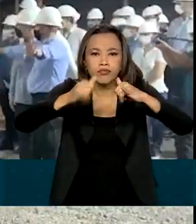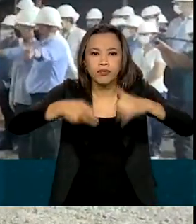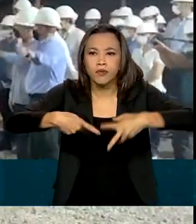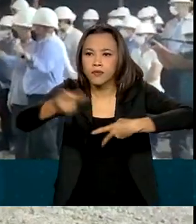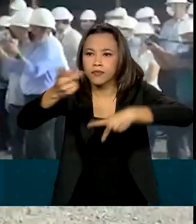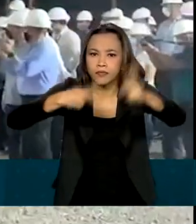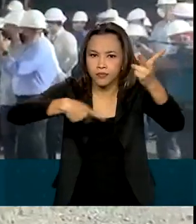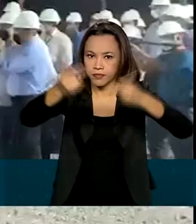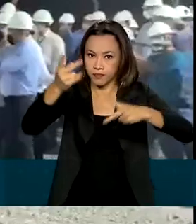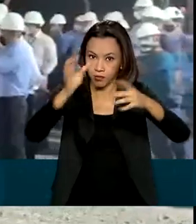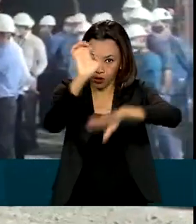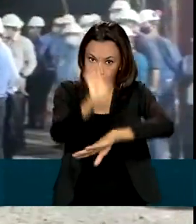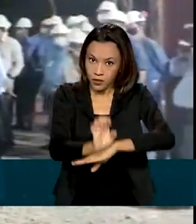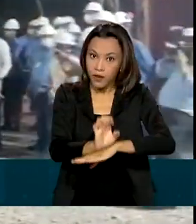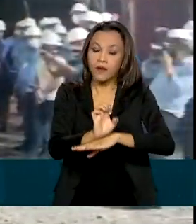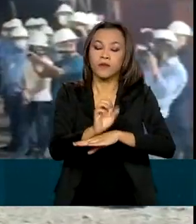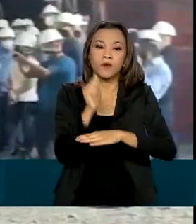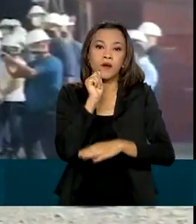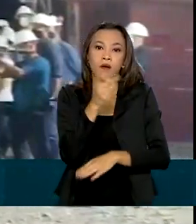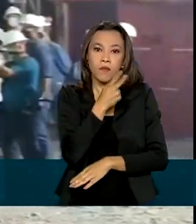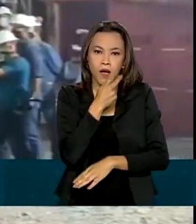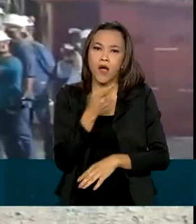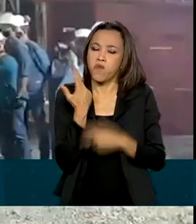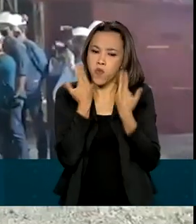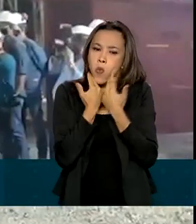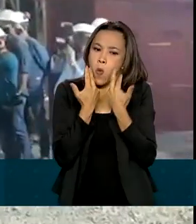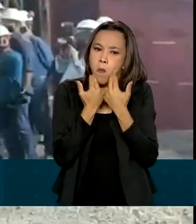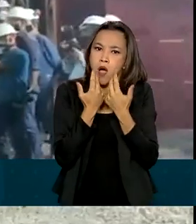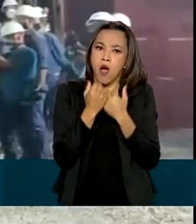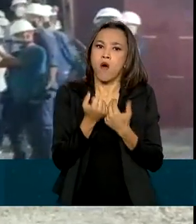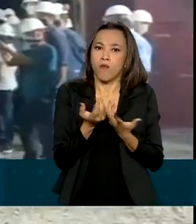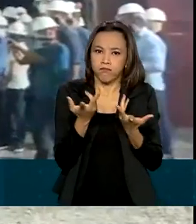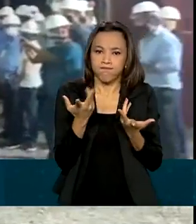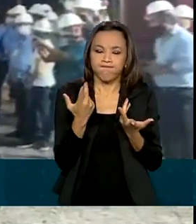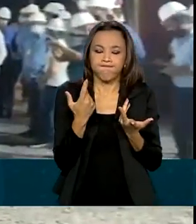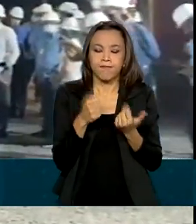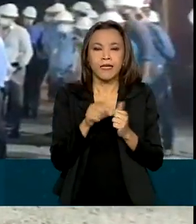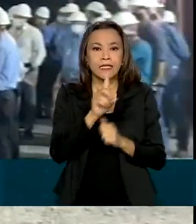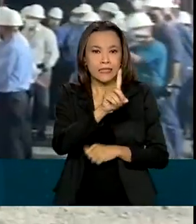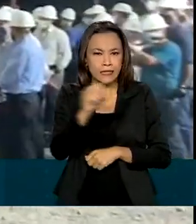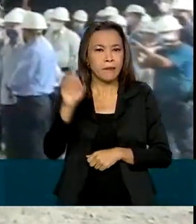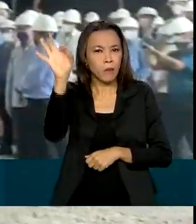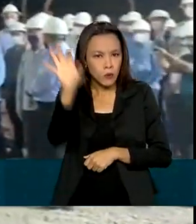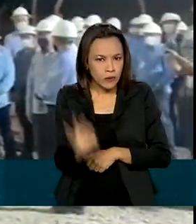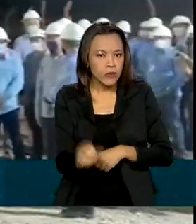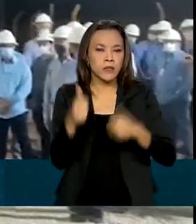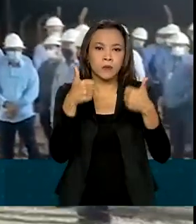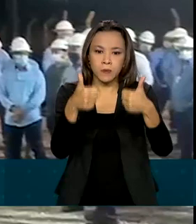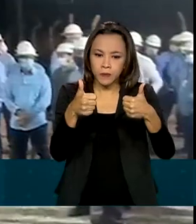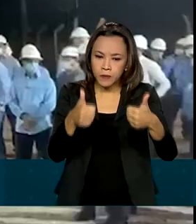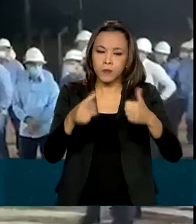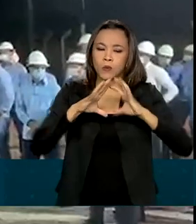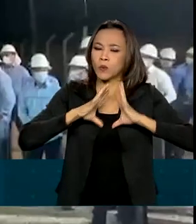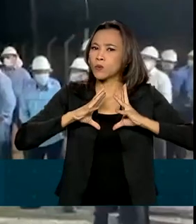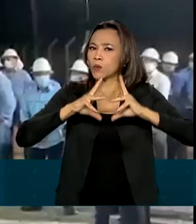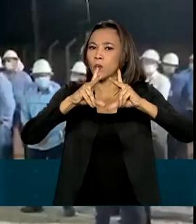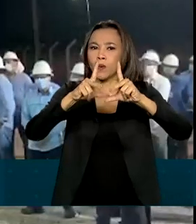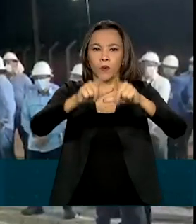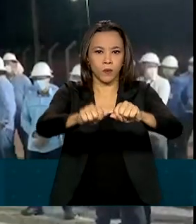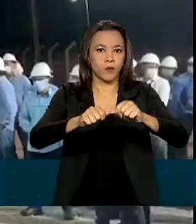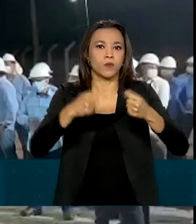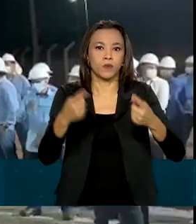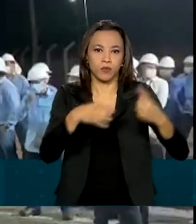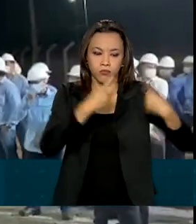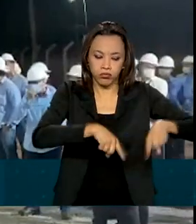energia elétrica no Amapá ocorreu dentro da normalidade e atendeu a 100 porcento da carga com todos os